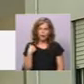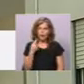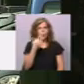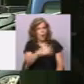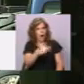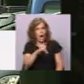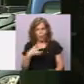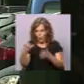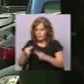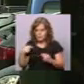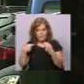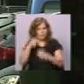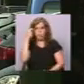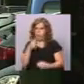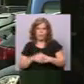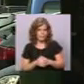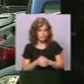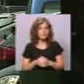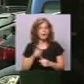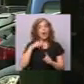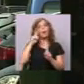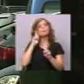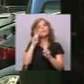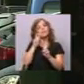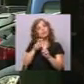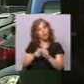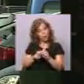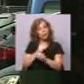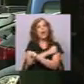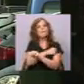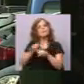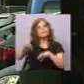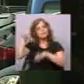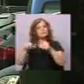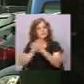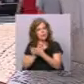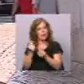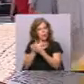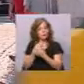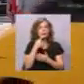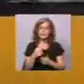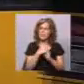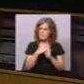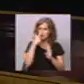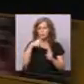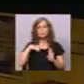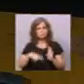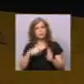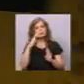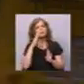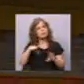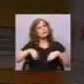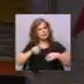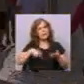dados são do Observatório da Habitação, revelados pelo Negócios. Mostram que, em média, os portugueses estão dispostos a pagar cerca de 138